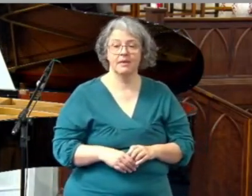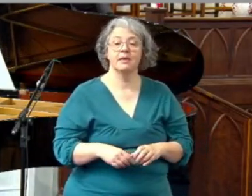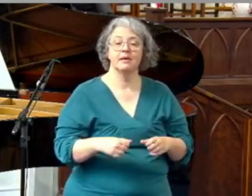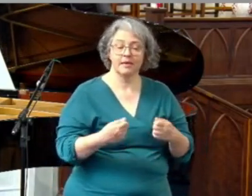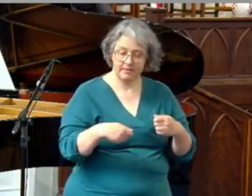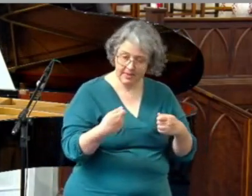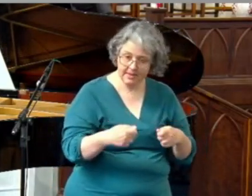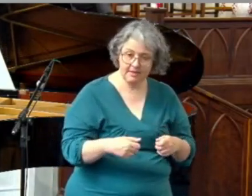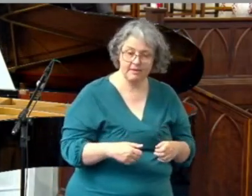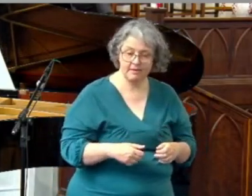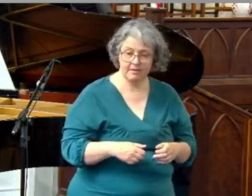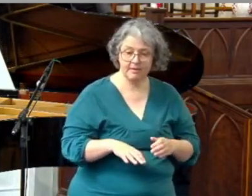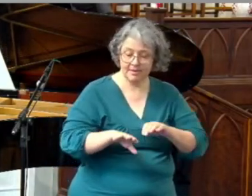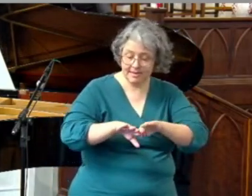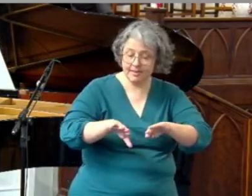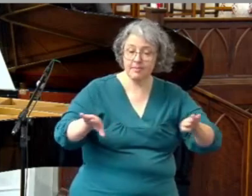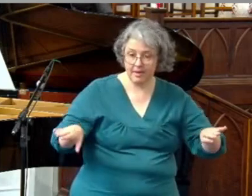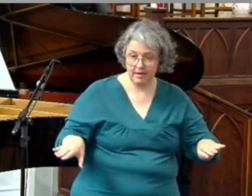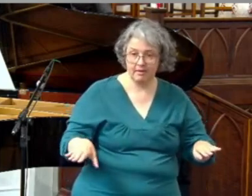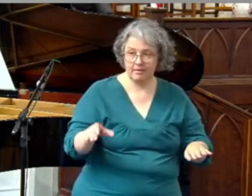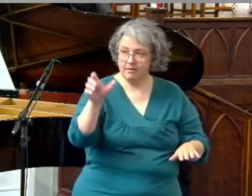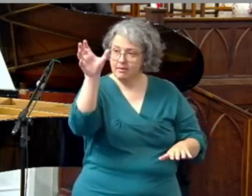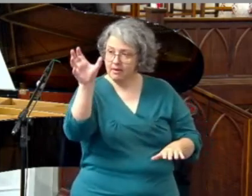Isso nos leva, obviamente, a